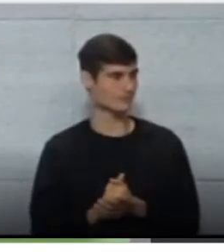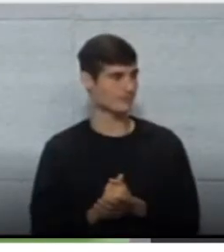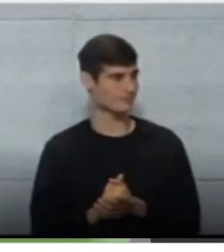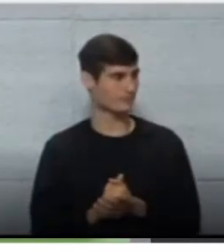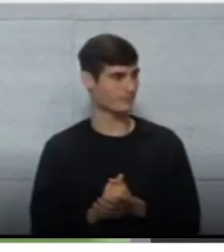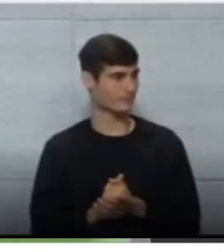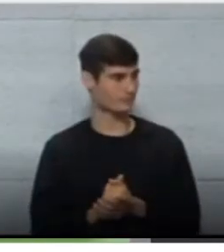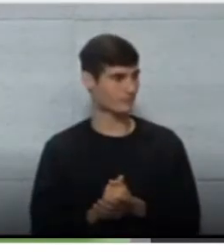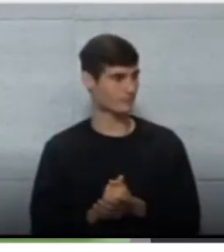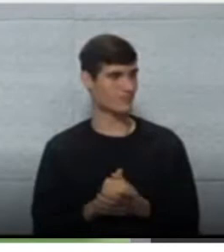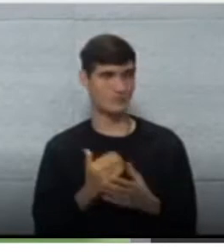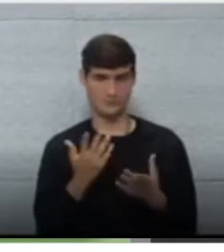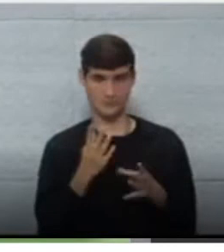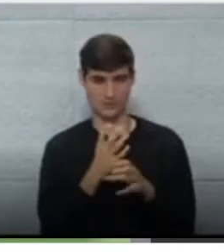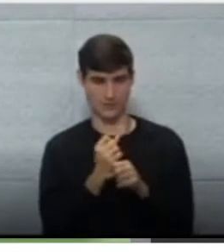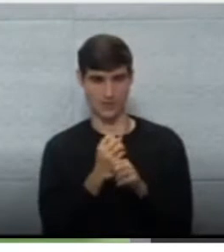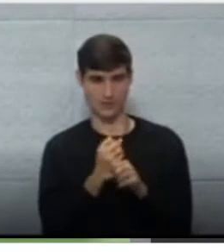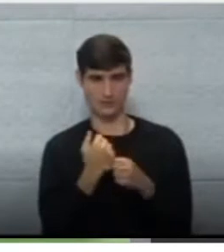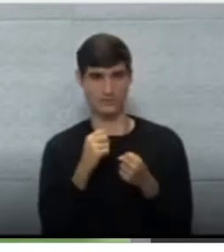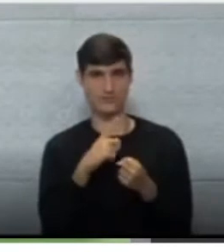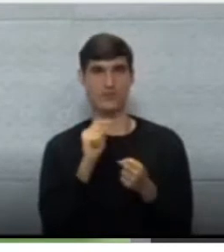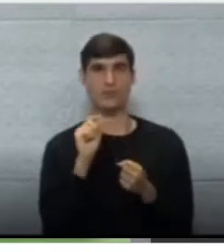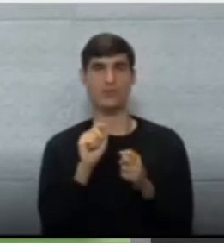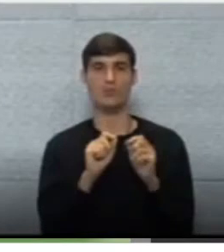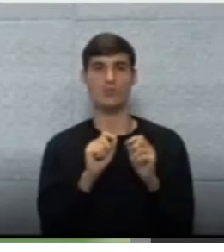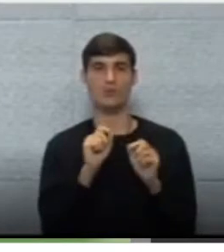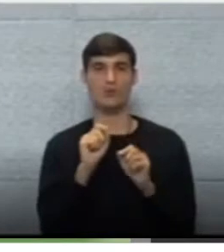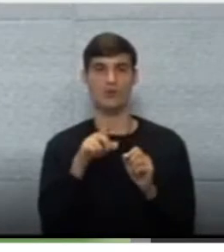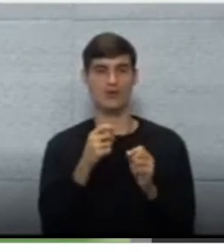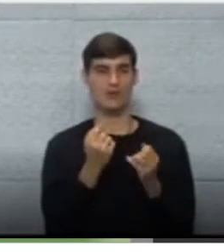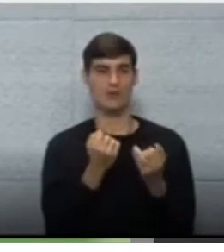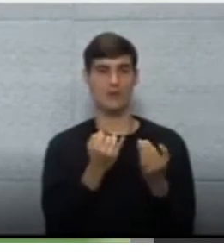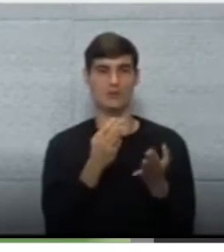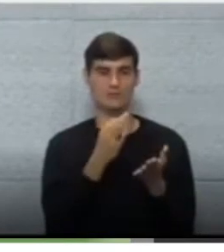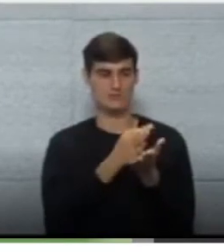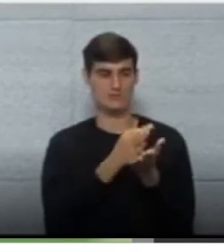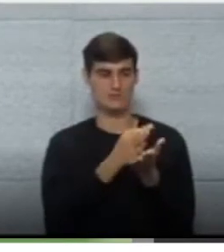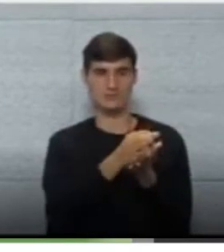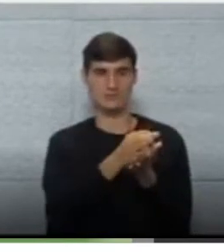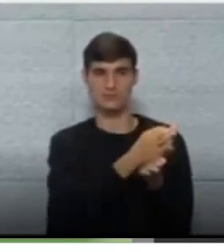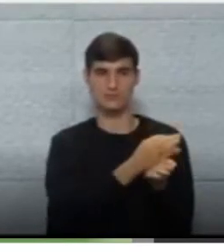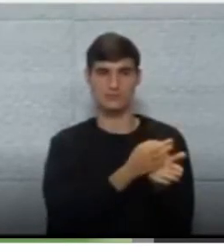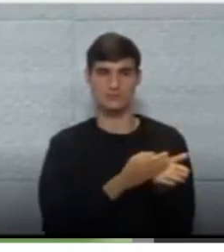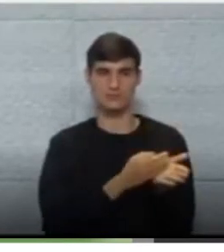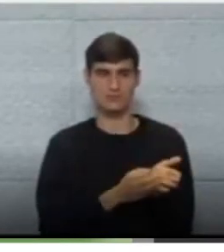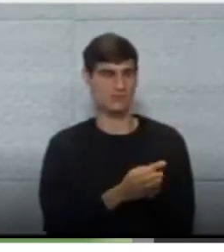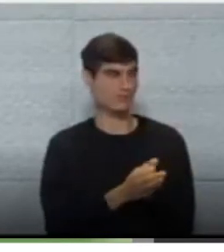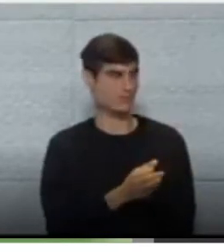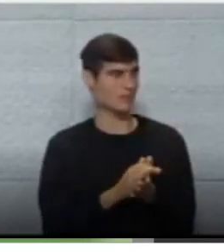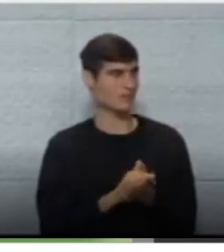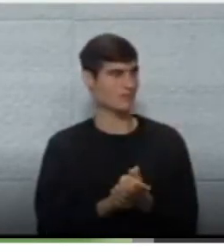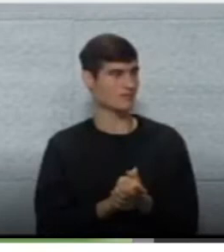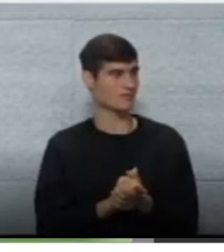fazer esse cálculo da unidade formadora de colônias, eu preciso ter o número de colônias, então o número total de colônias na diluição